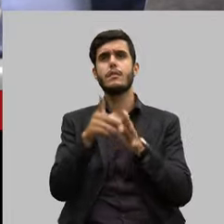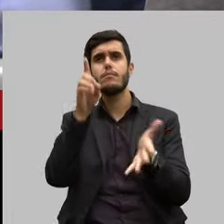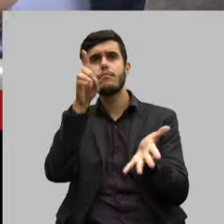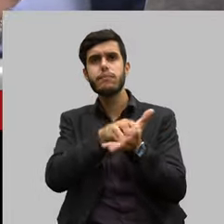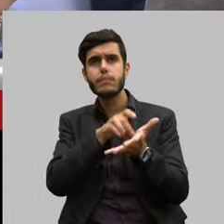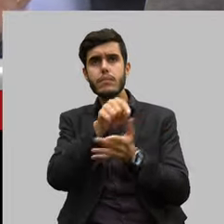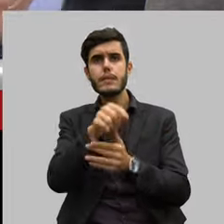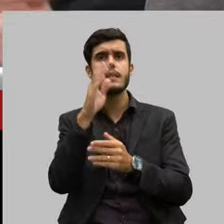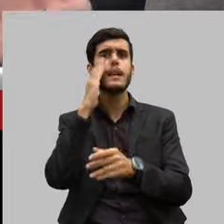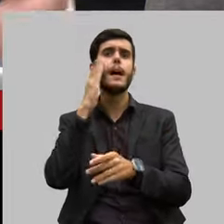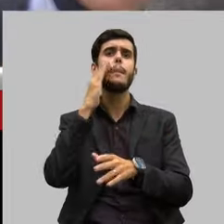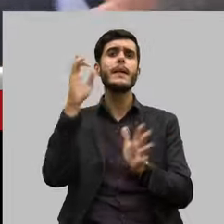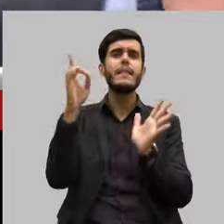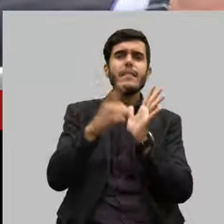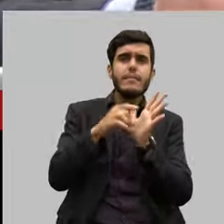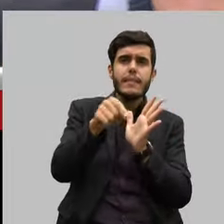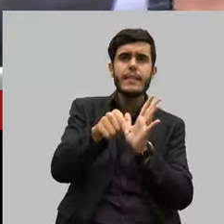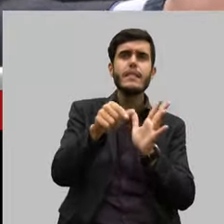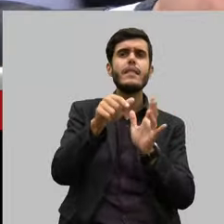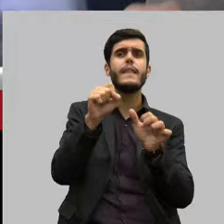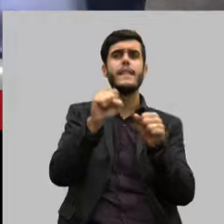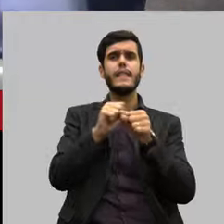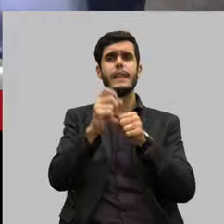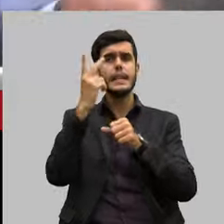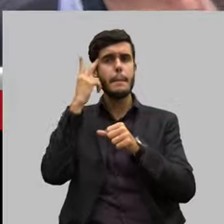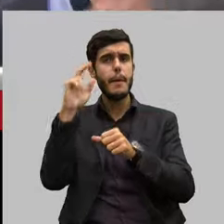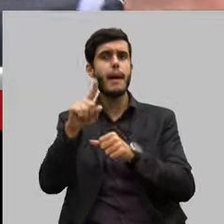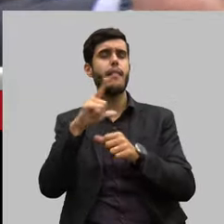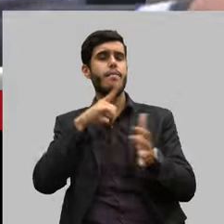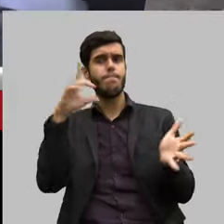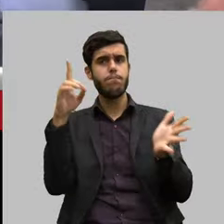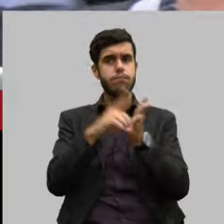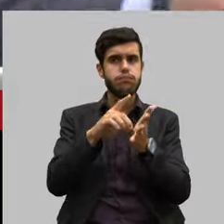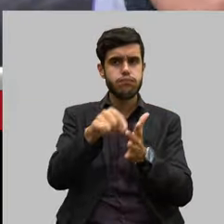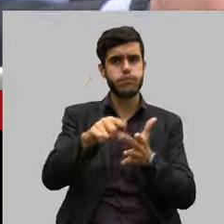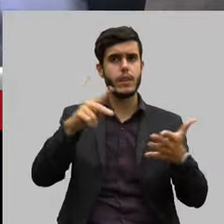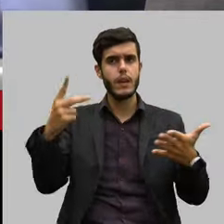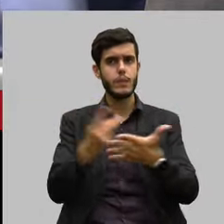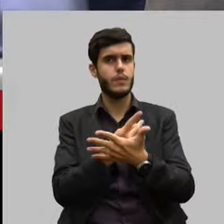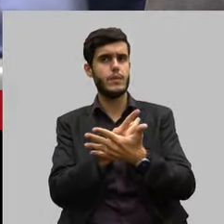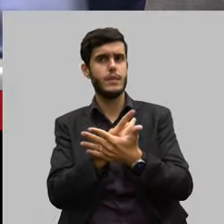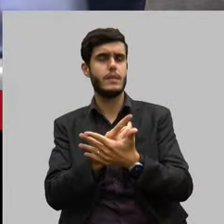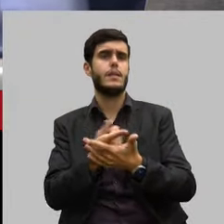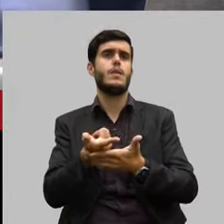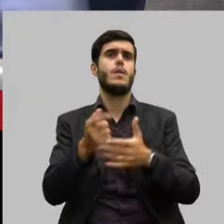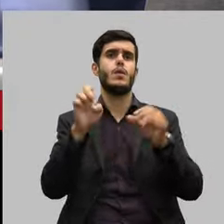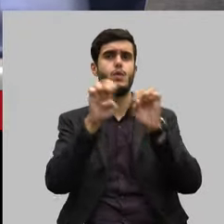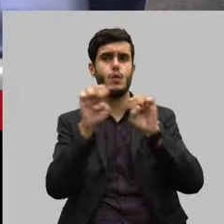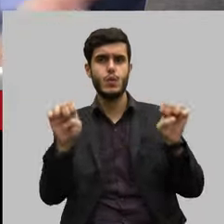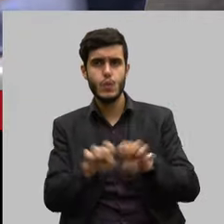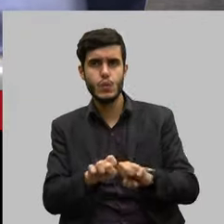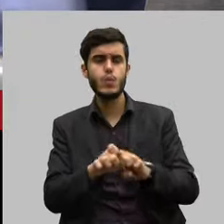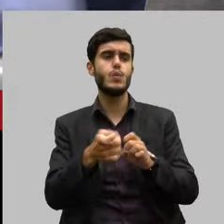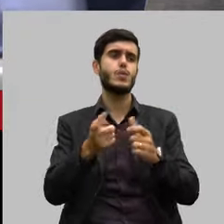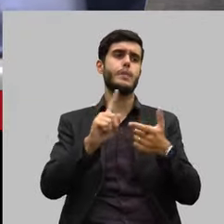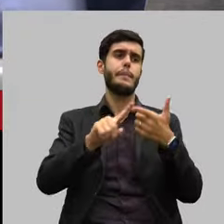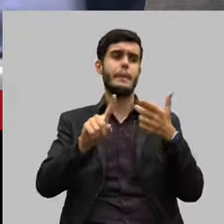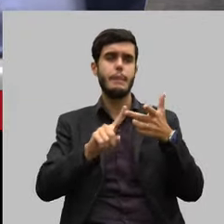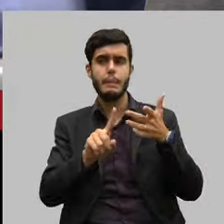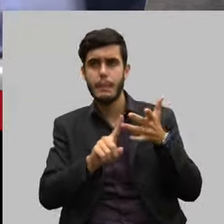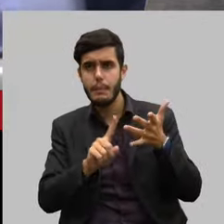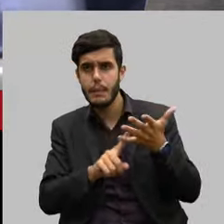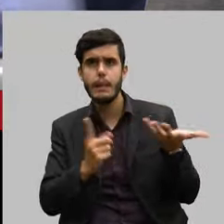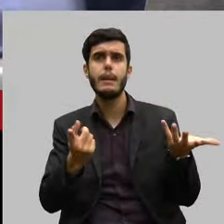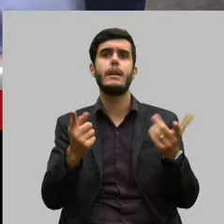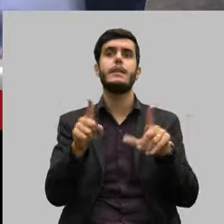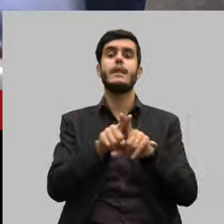foi feito para realmente se tornou realidade que é a infraestrutura né a motivação e depois uma auditoria que